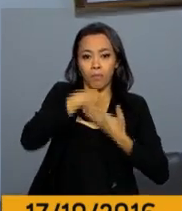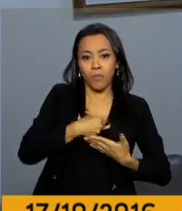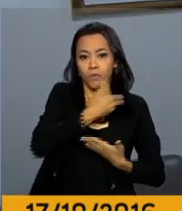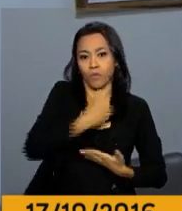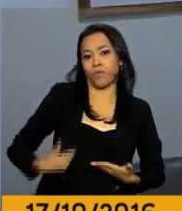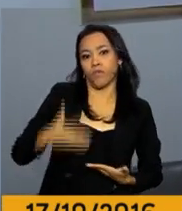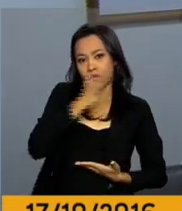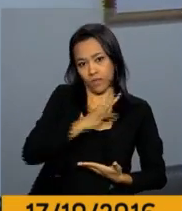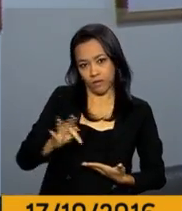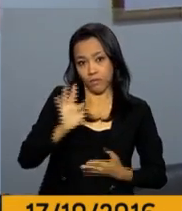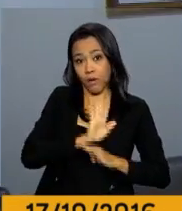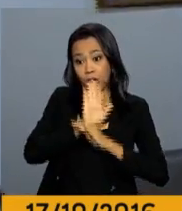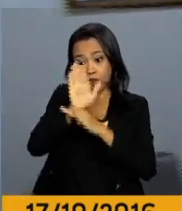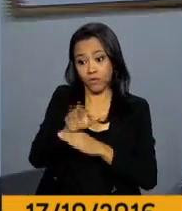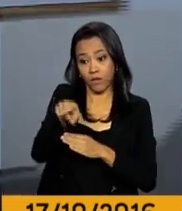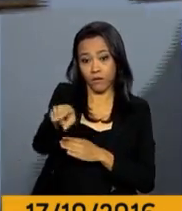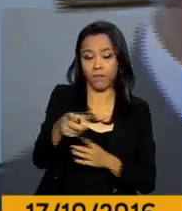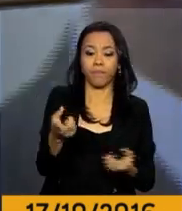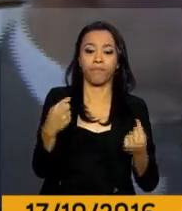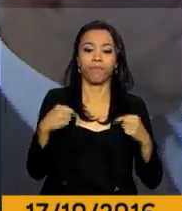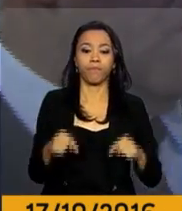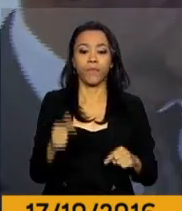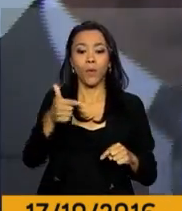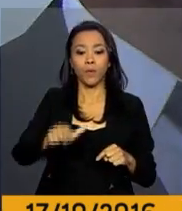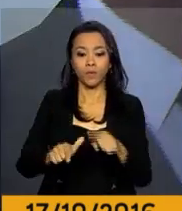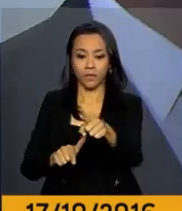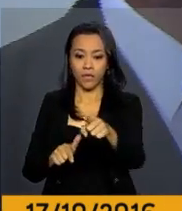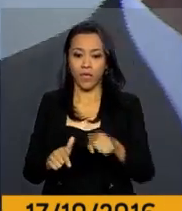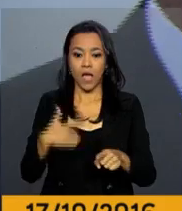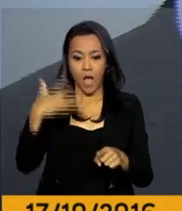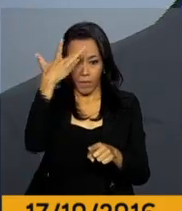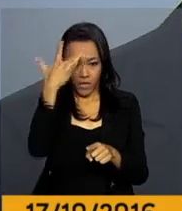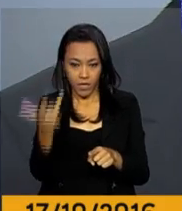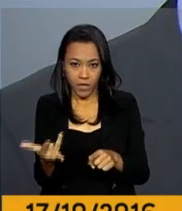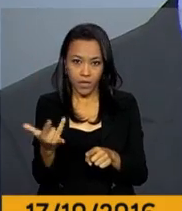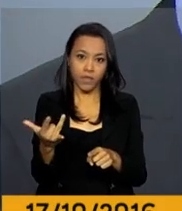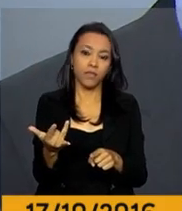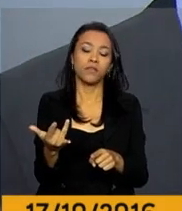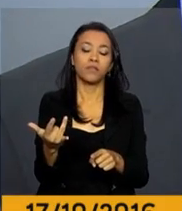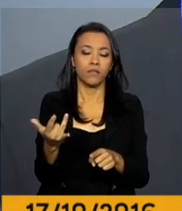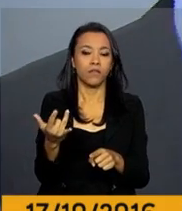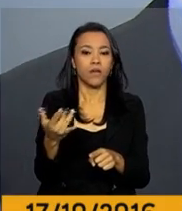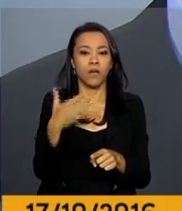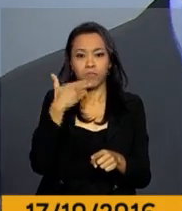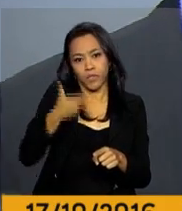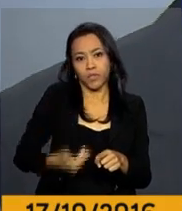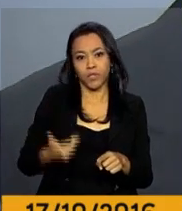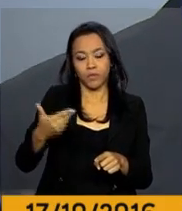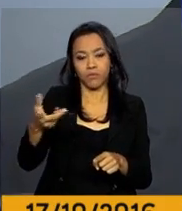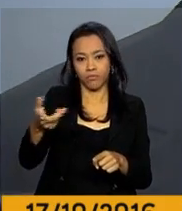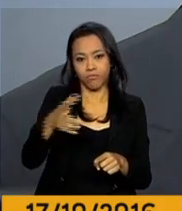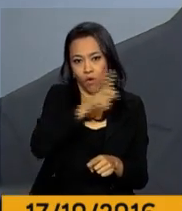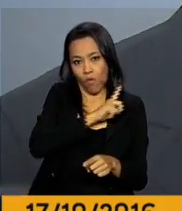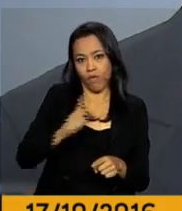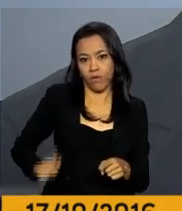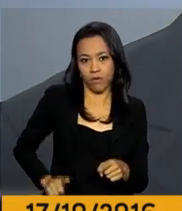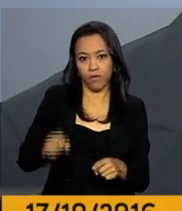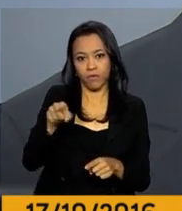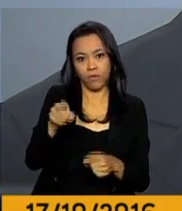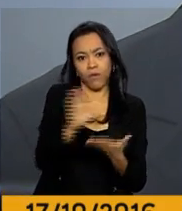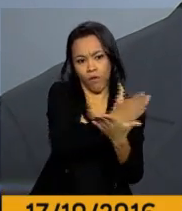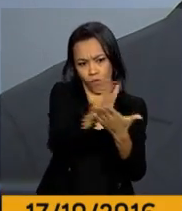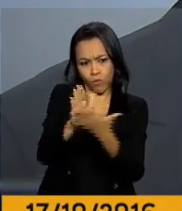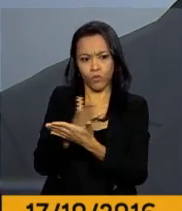desse problema. Então amanhã eu estarei com a governadora, ela pediu uma audiência junto com